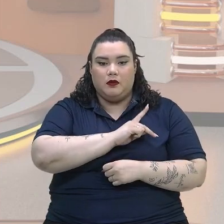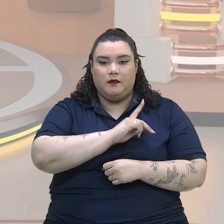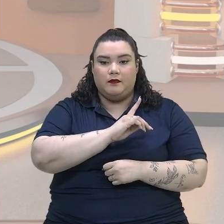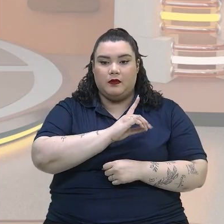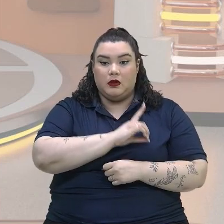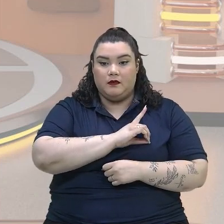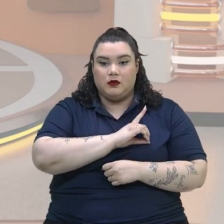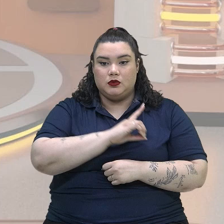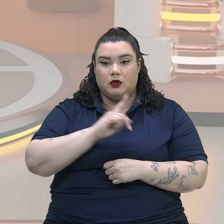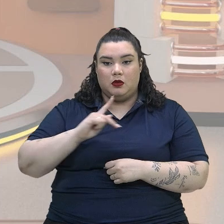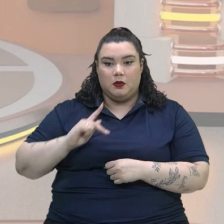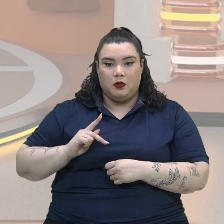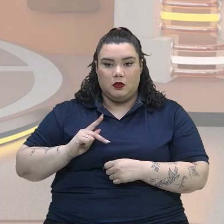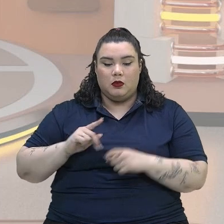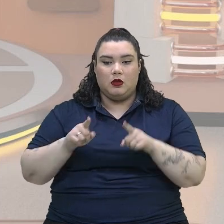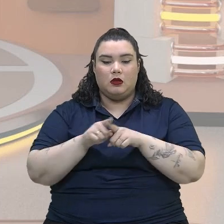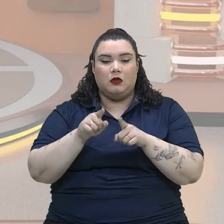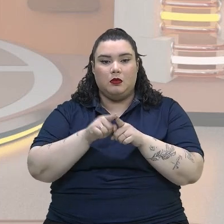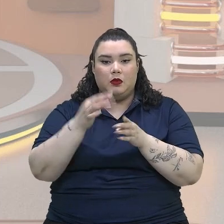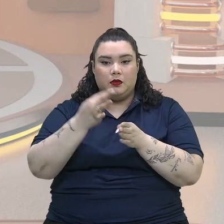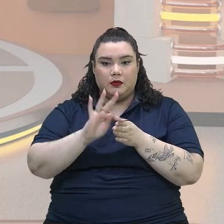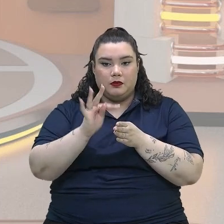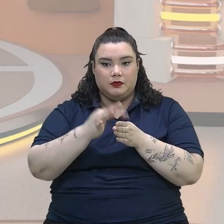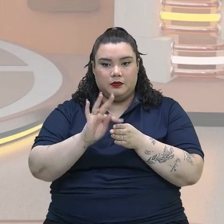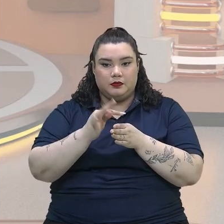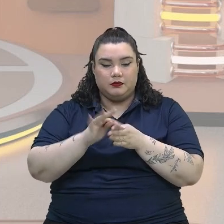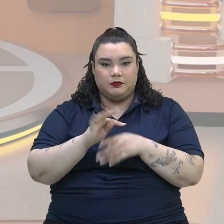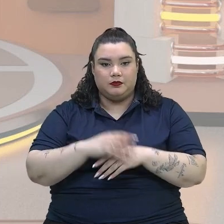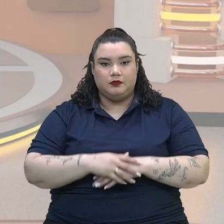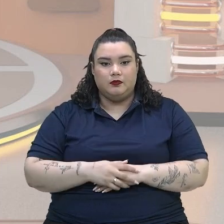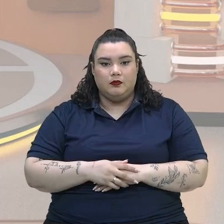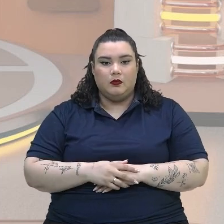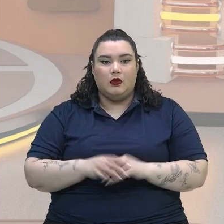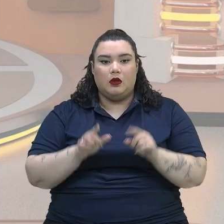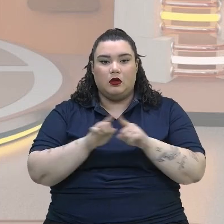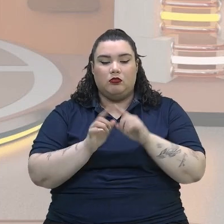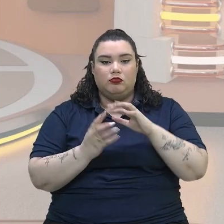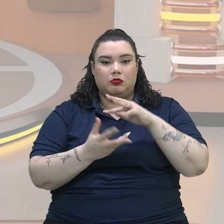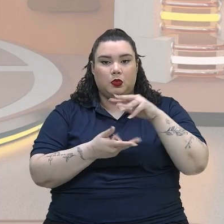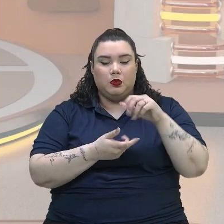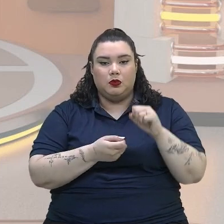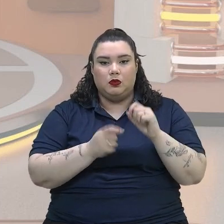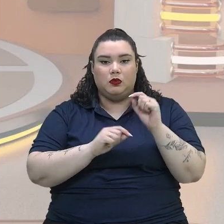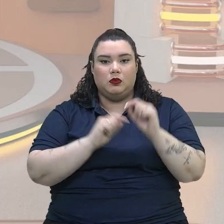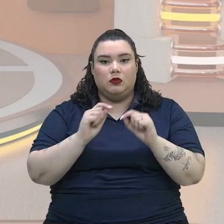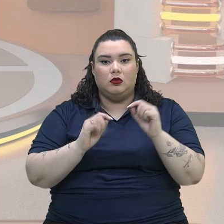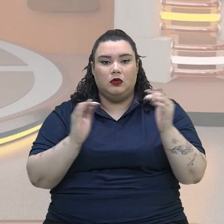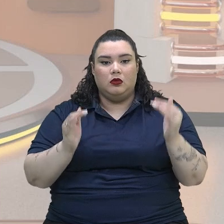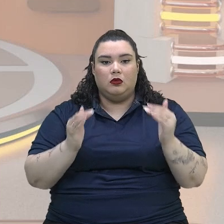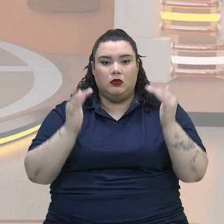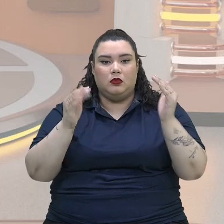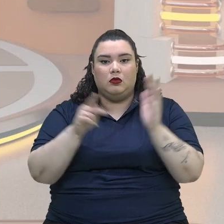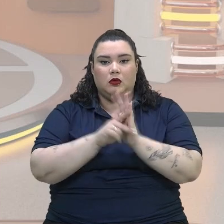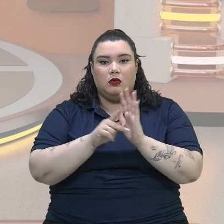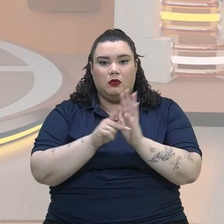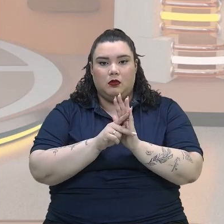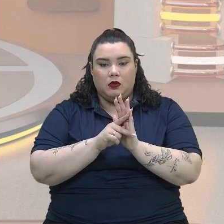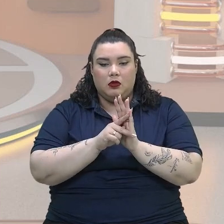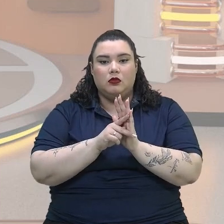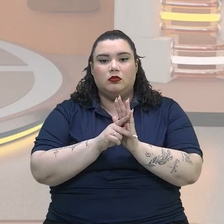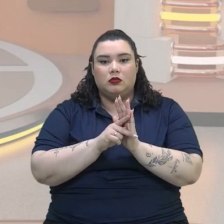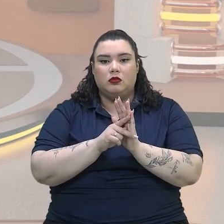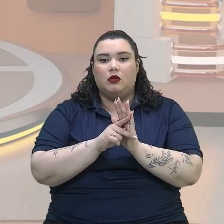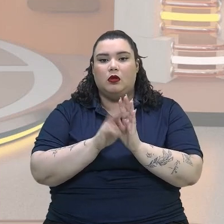Conselho Tutelar. E temos também, a nível internacional, o Alto Comissariado das Nações Unidas para os